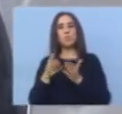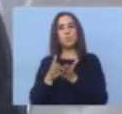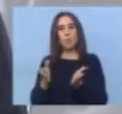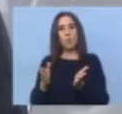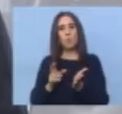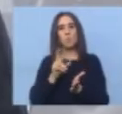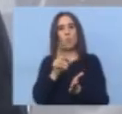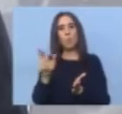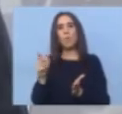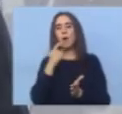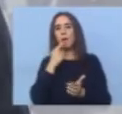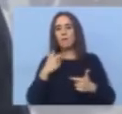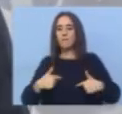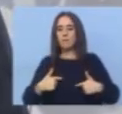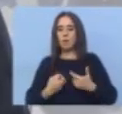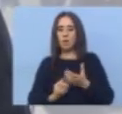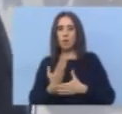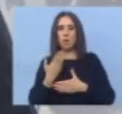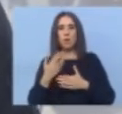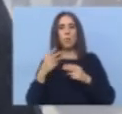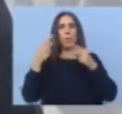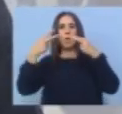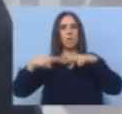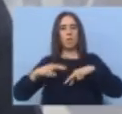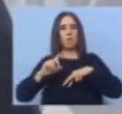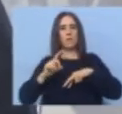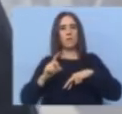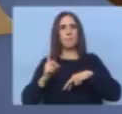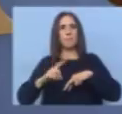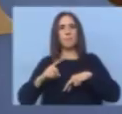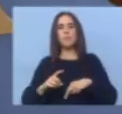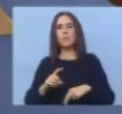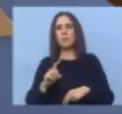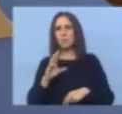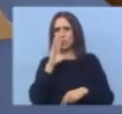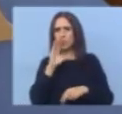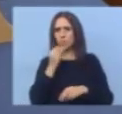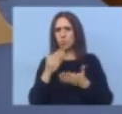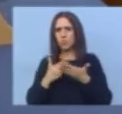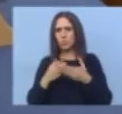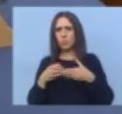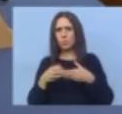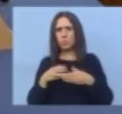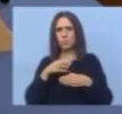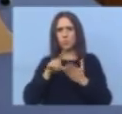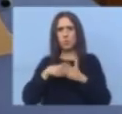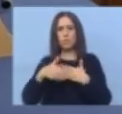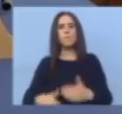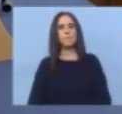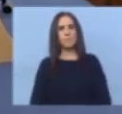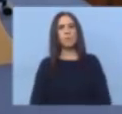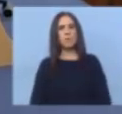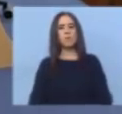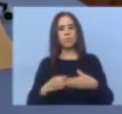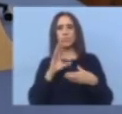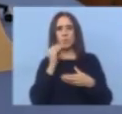quando nasce de baixo e não de cima, que muitas vezes... Um grupo de estudantes que se envolve no projeto. Que se envolve no projeto. Nós temos algumas condições para abrir,